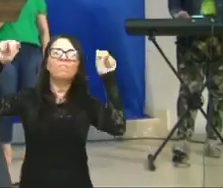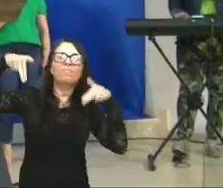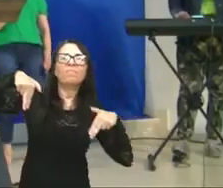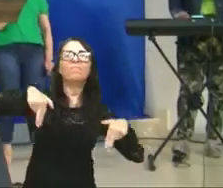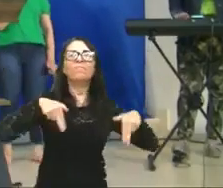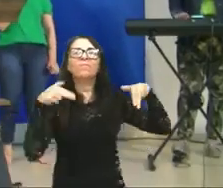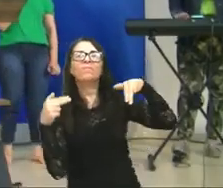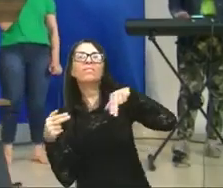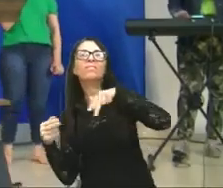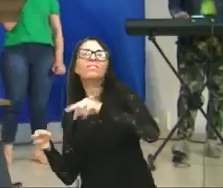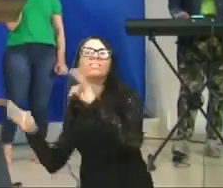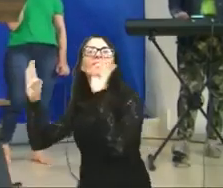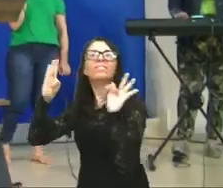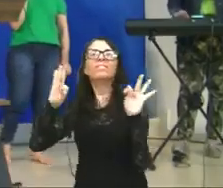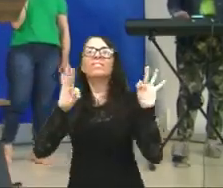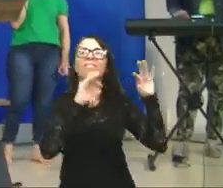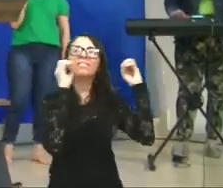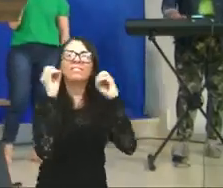santo.